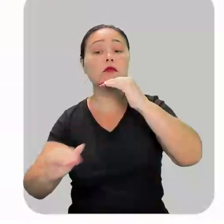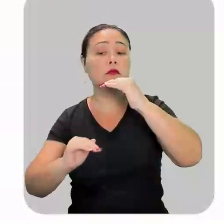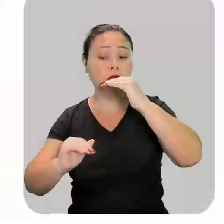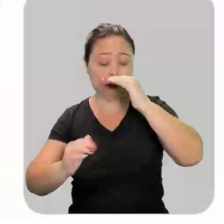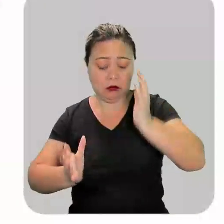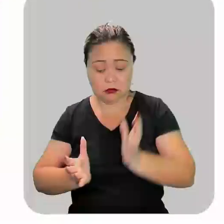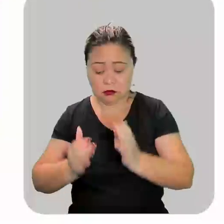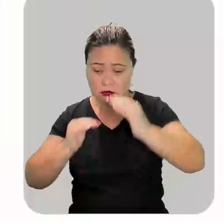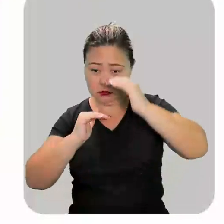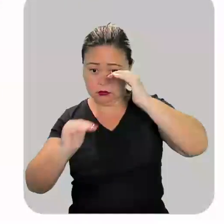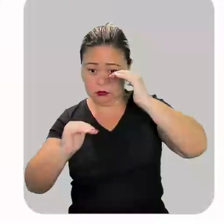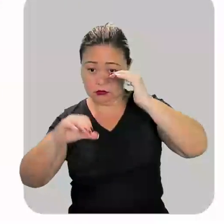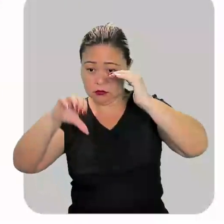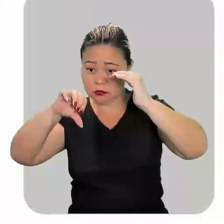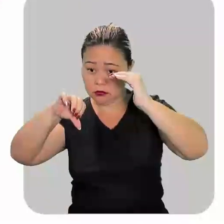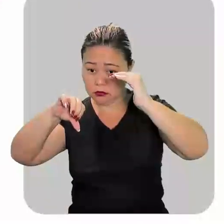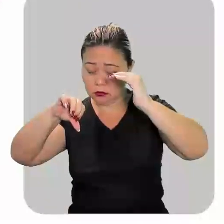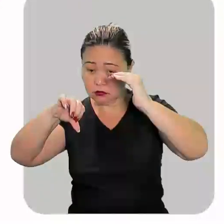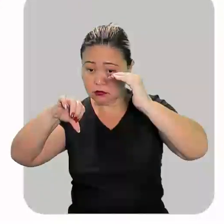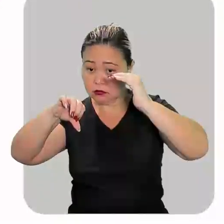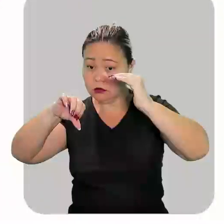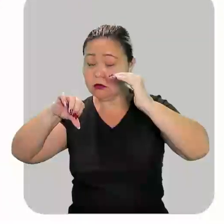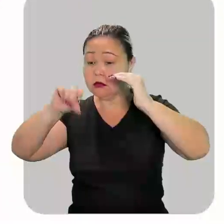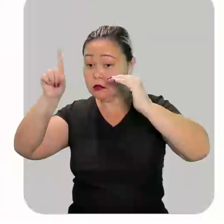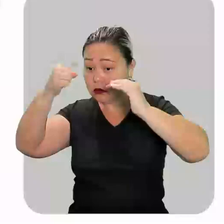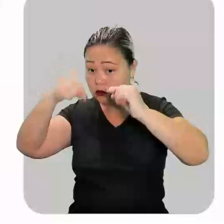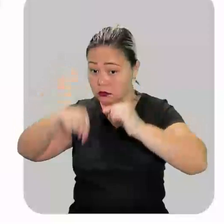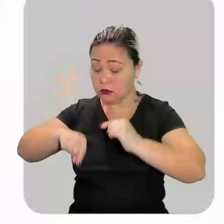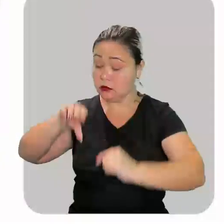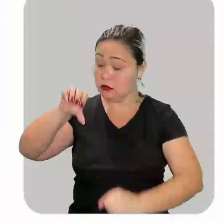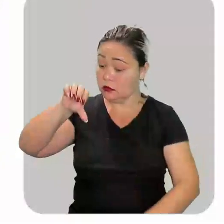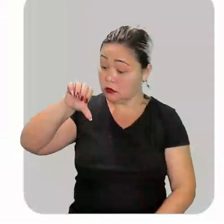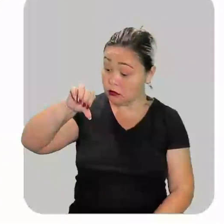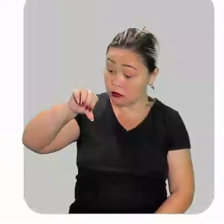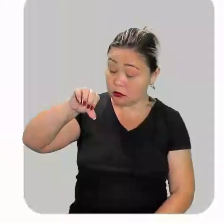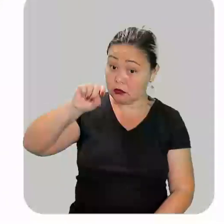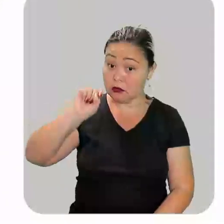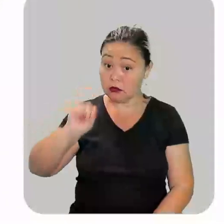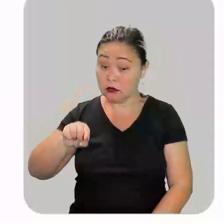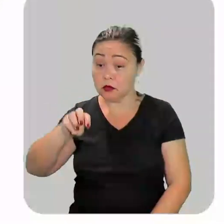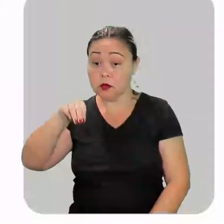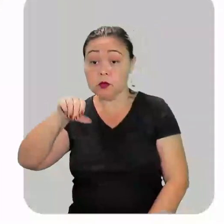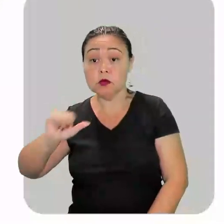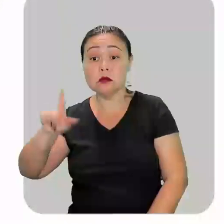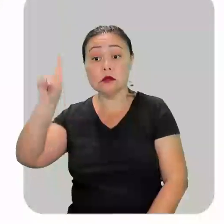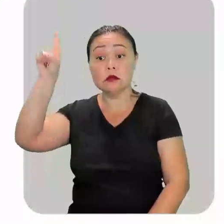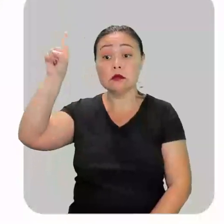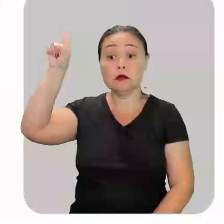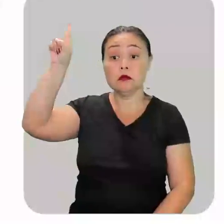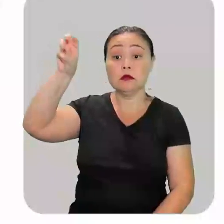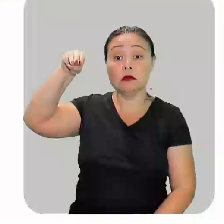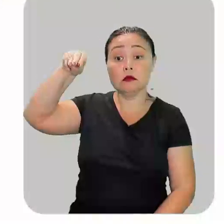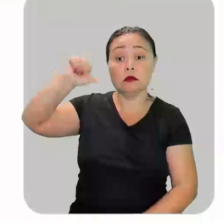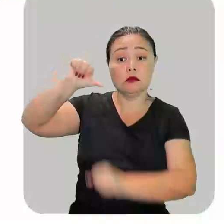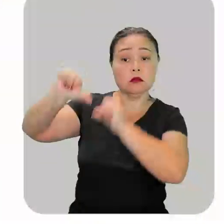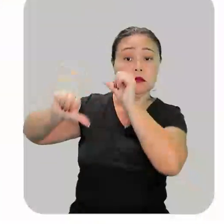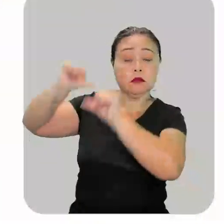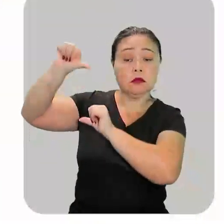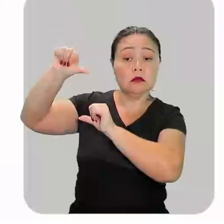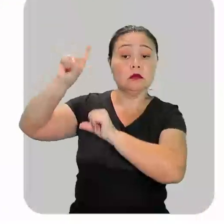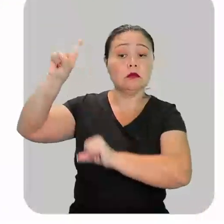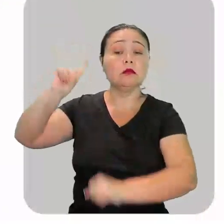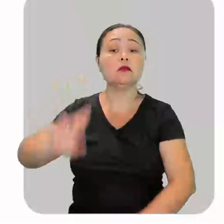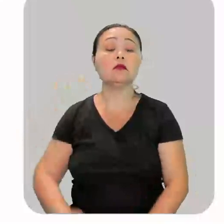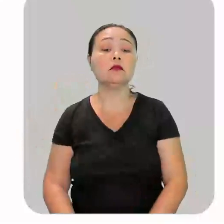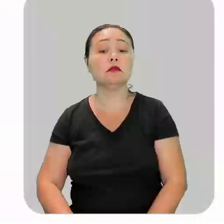né? 9 litros. Que equivale a 9.000 ml. Isso por quê, gente? Porque aqui está em ml, ó. Já vamos facilitando a